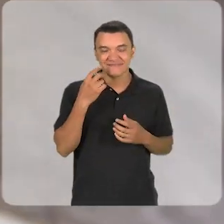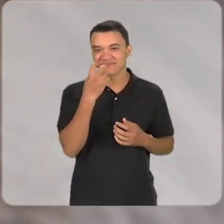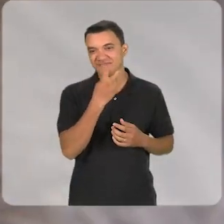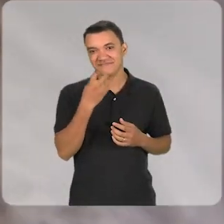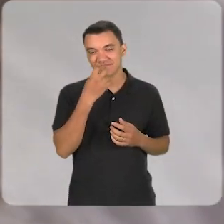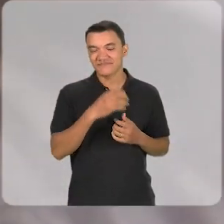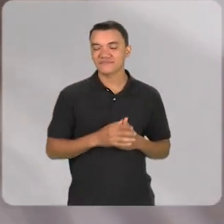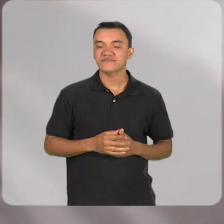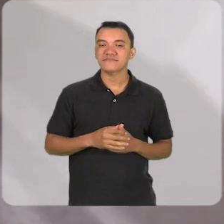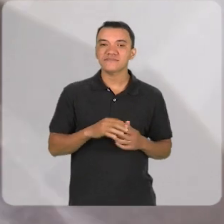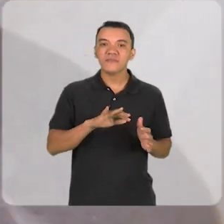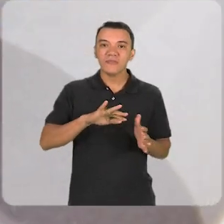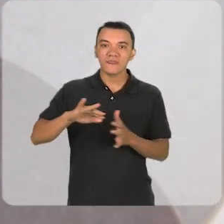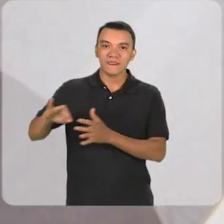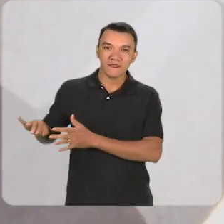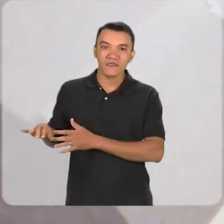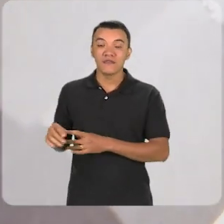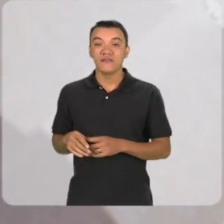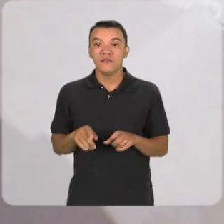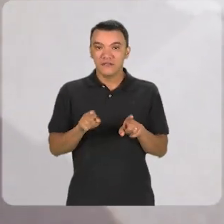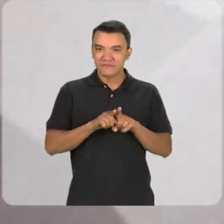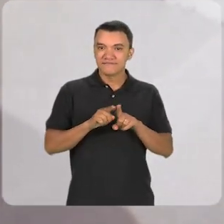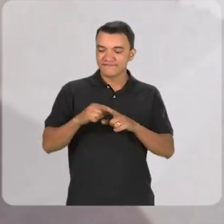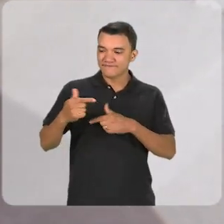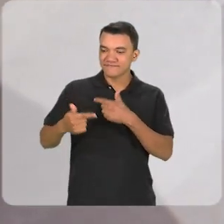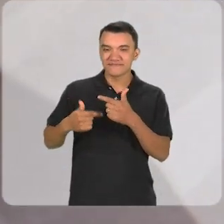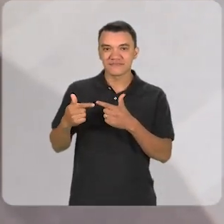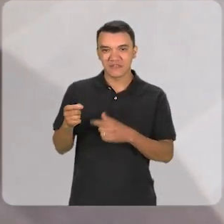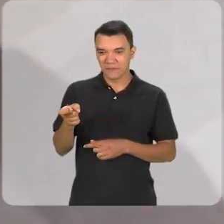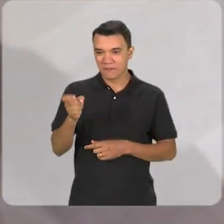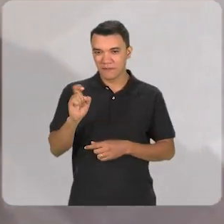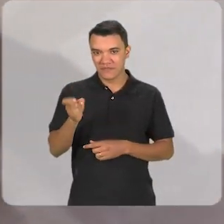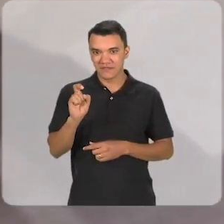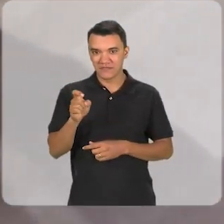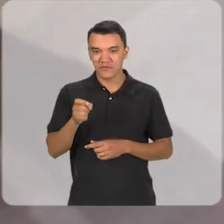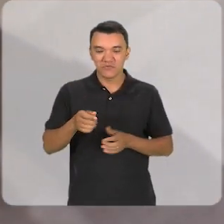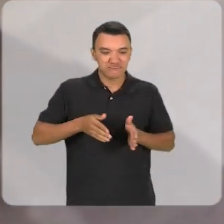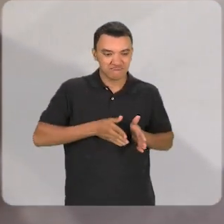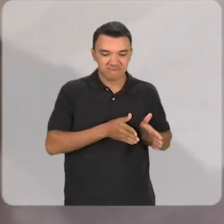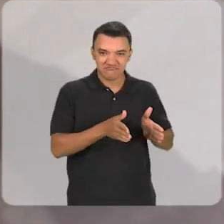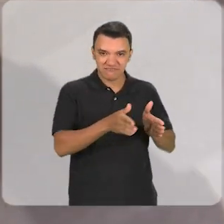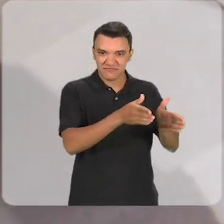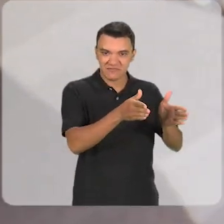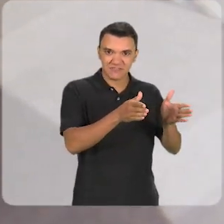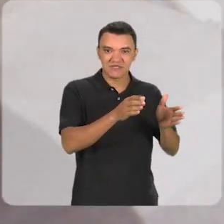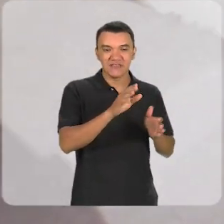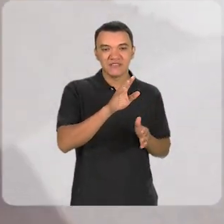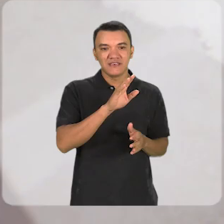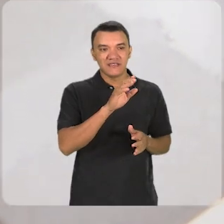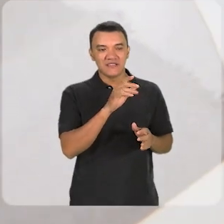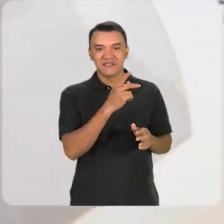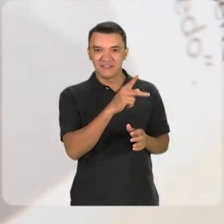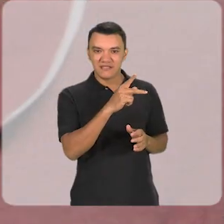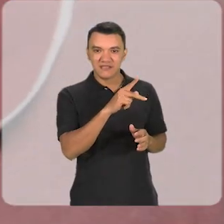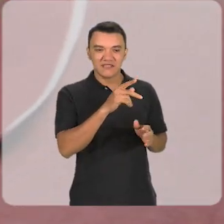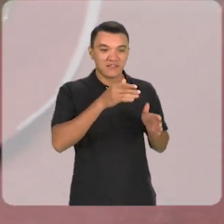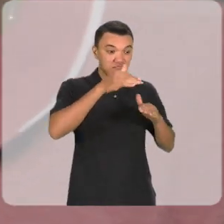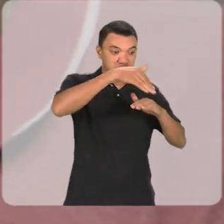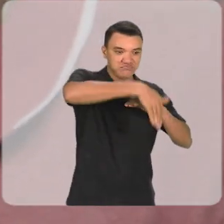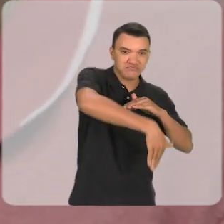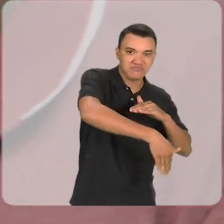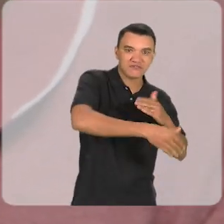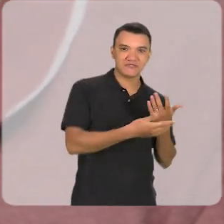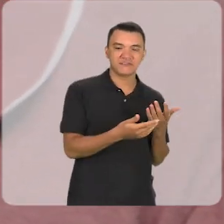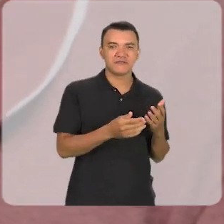que subiam antigamente o beco do deserto, o beco do precipício, ou então a ladeira do convento, também